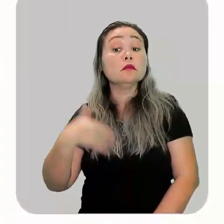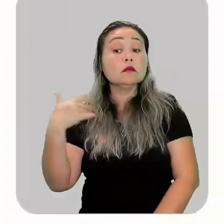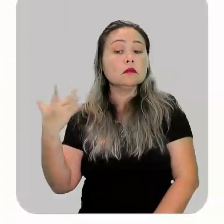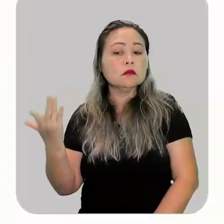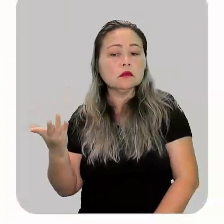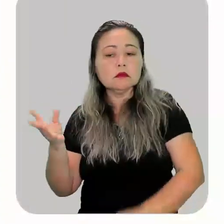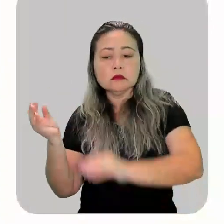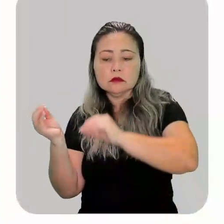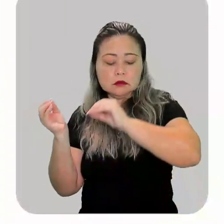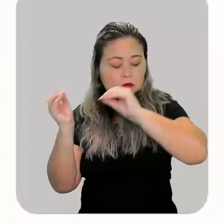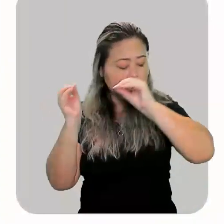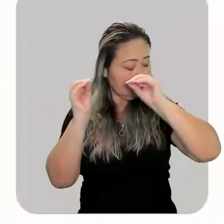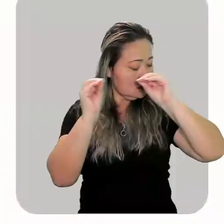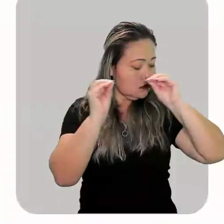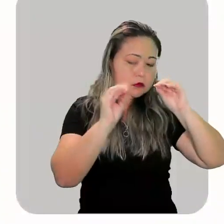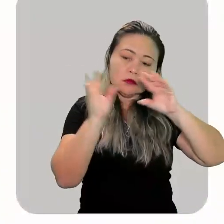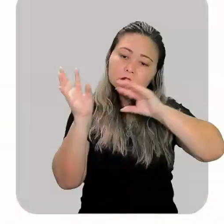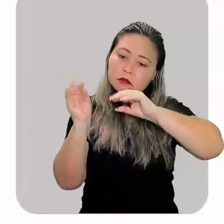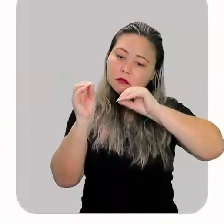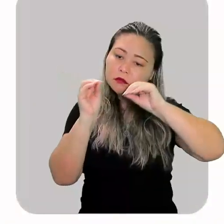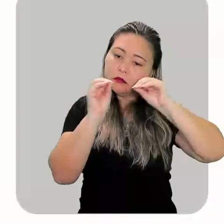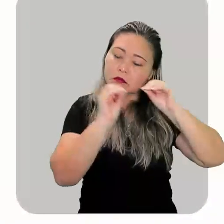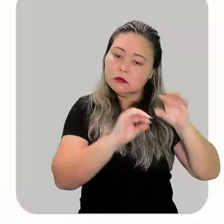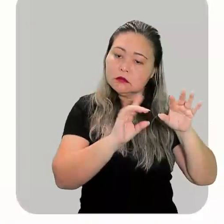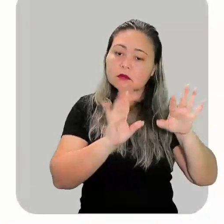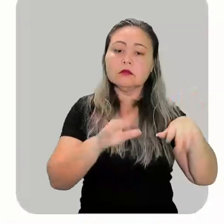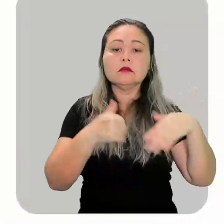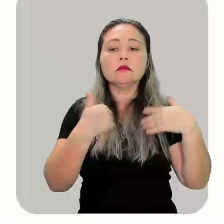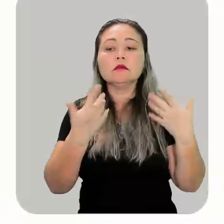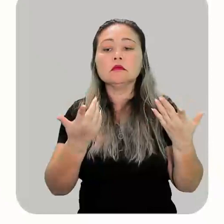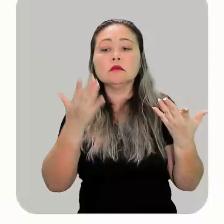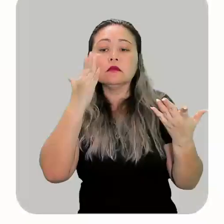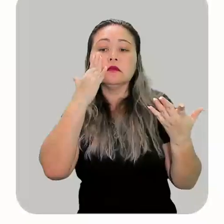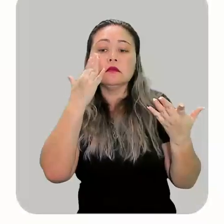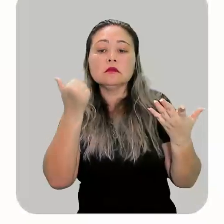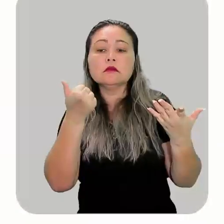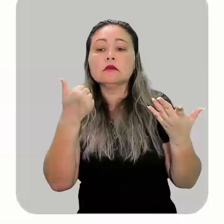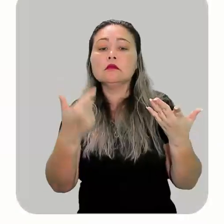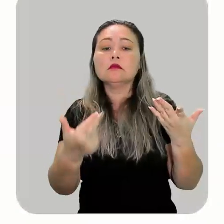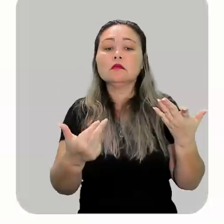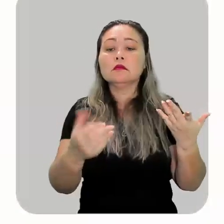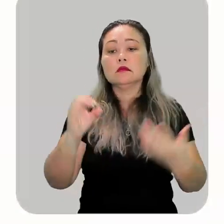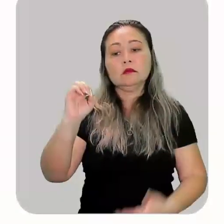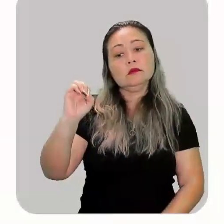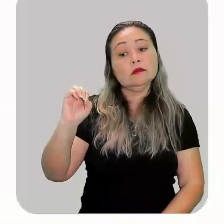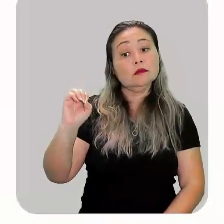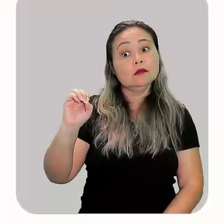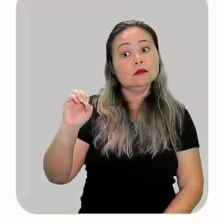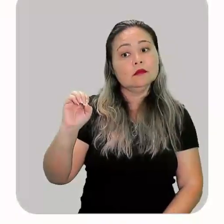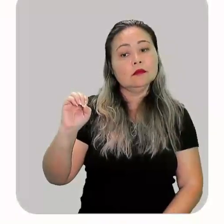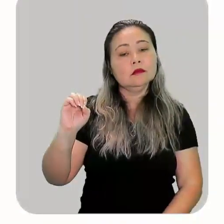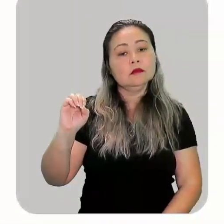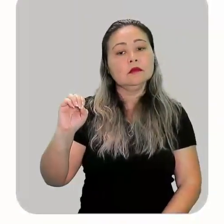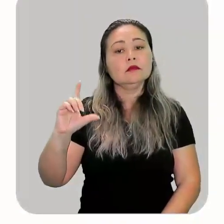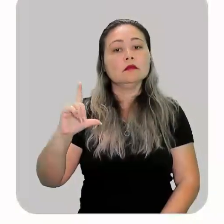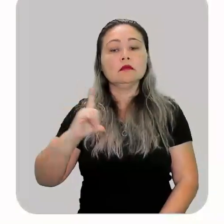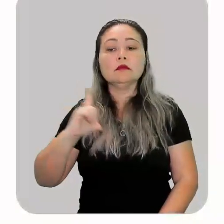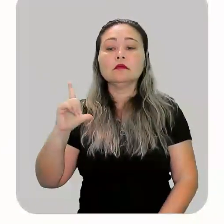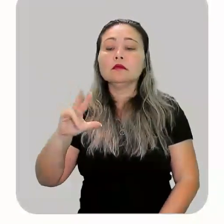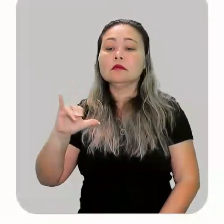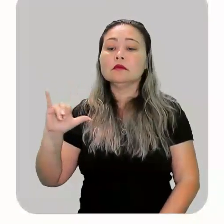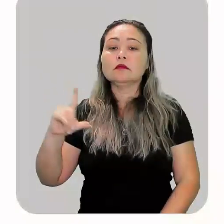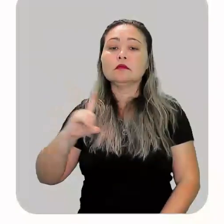gente passa tudo para o primeiro membro, né? Porque a gente, voltando aqui rapidinho, a gente sabe que tem que ser igual a 0, né? Então a gente